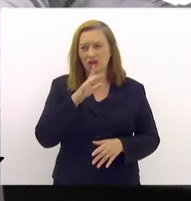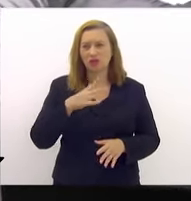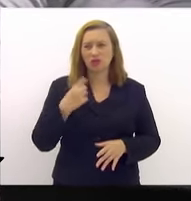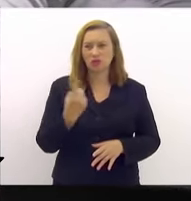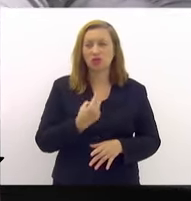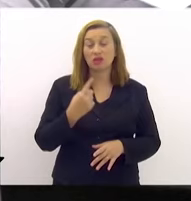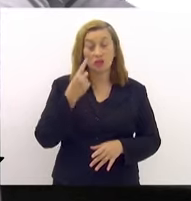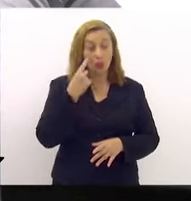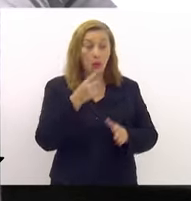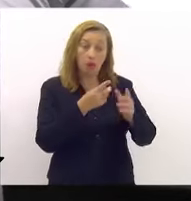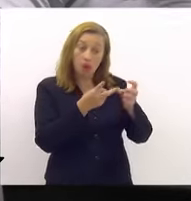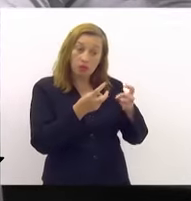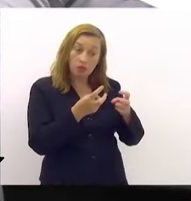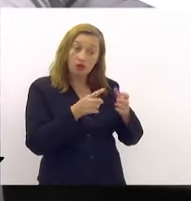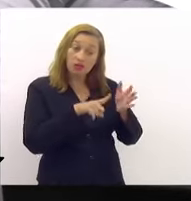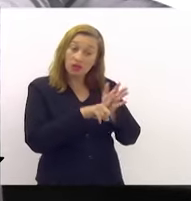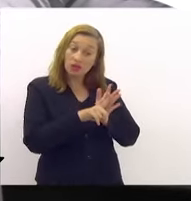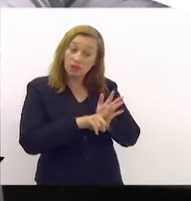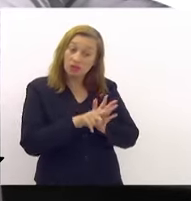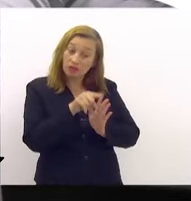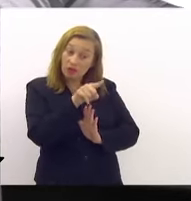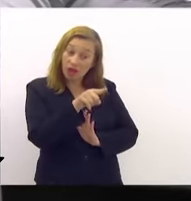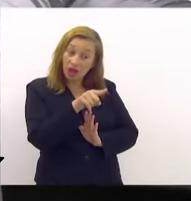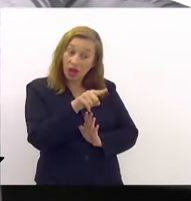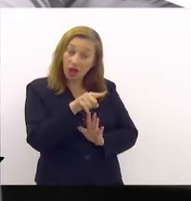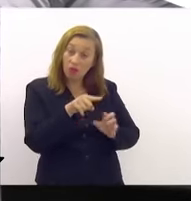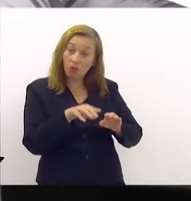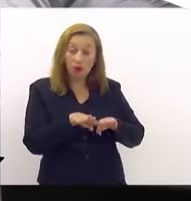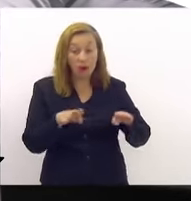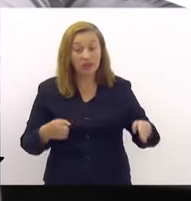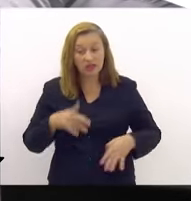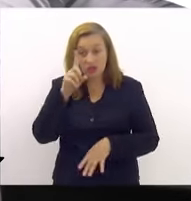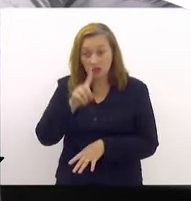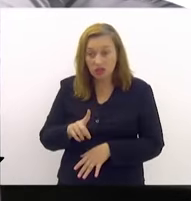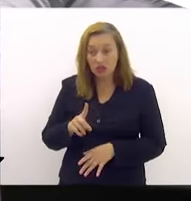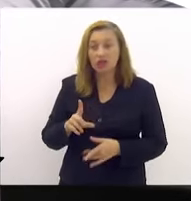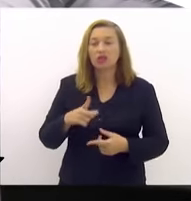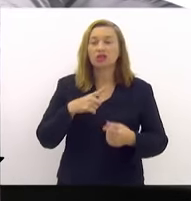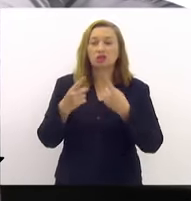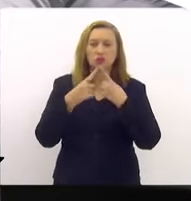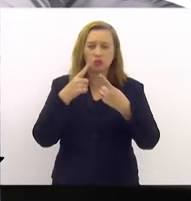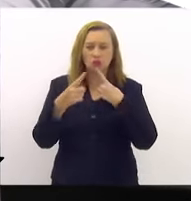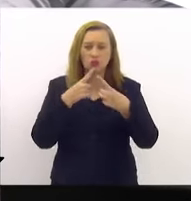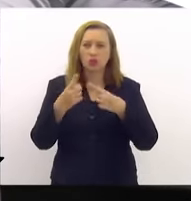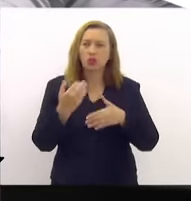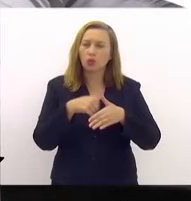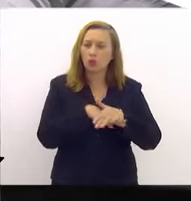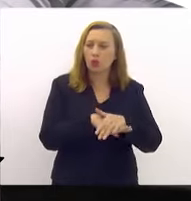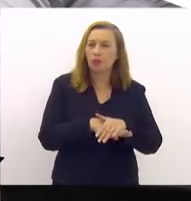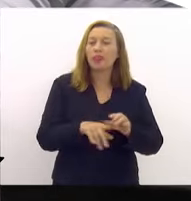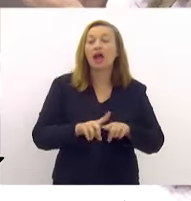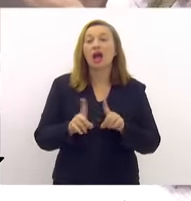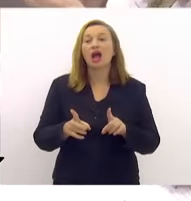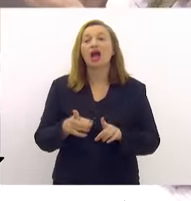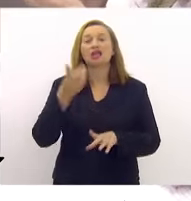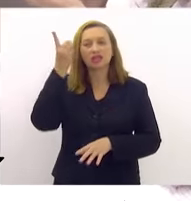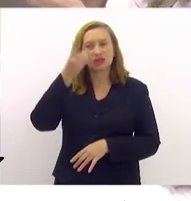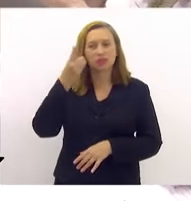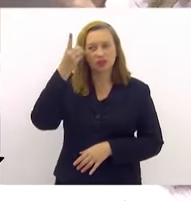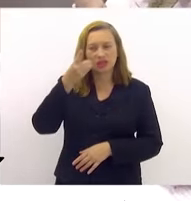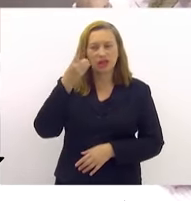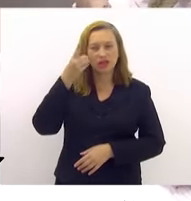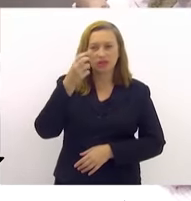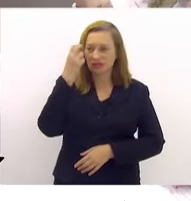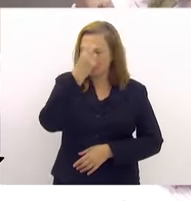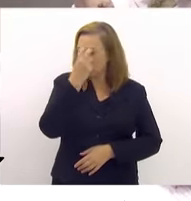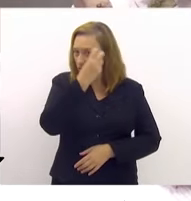mesa. Só queria só destacar que tem isso. Né? Não sei se isso vai Presidente. Interferir nesse debate, porque nesse momento o projeto está arquivado. Deputado Verônica, sobre esse ponto do Serafim,